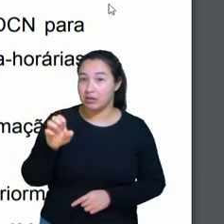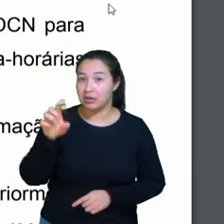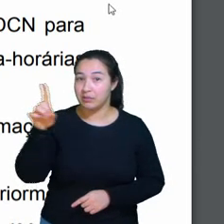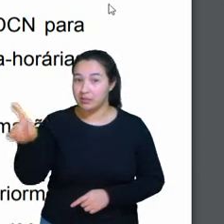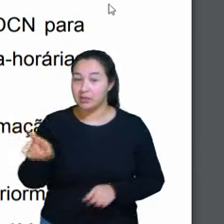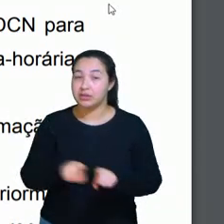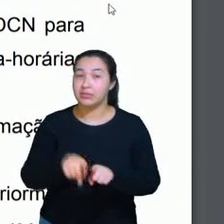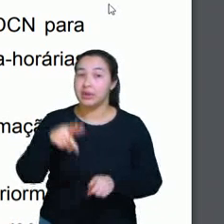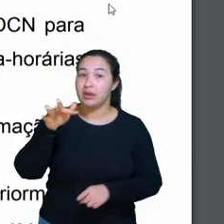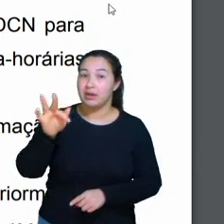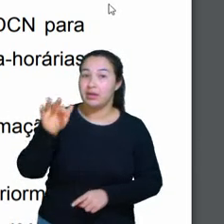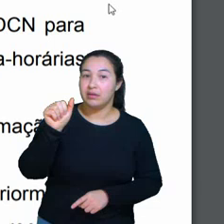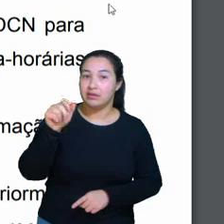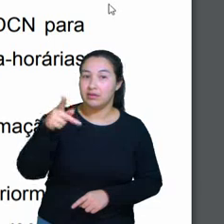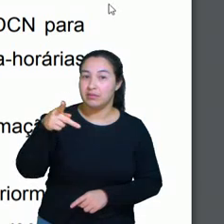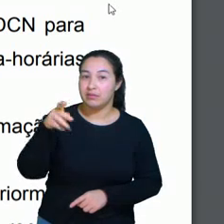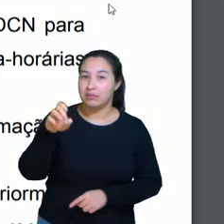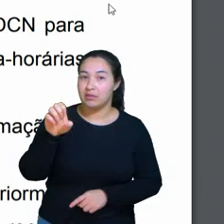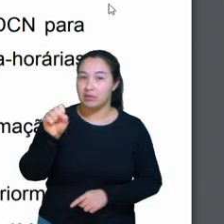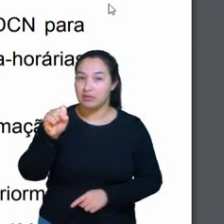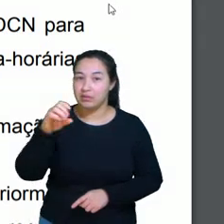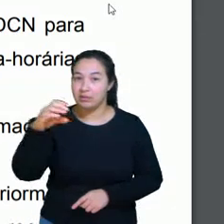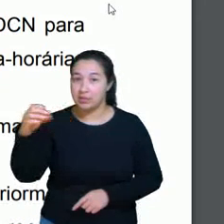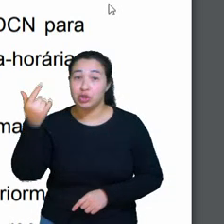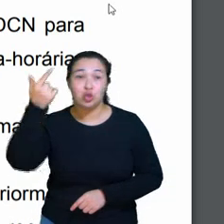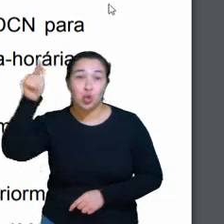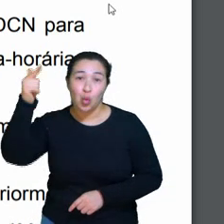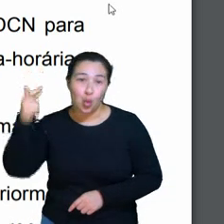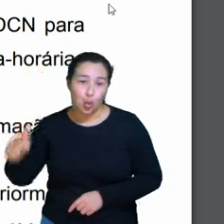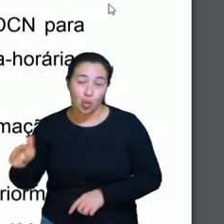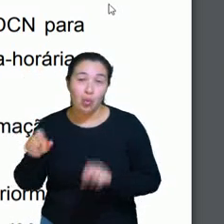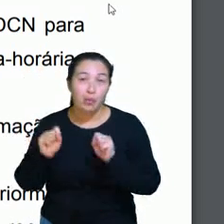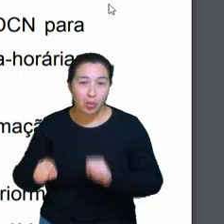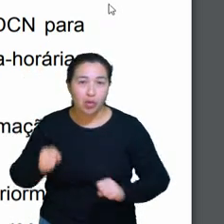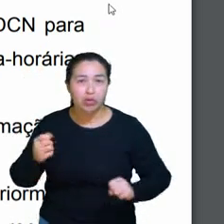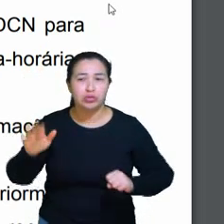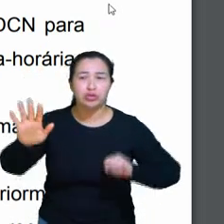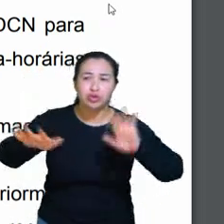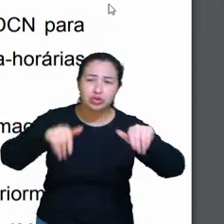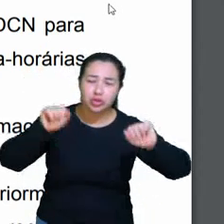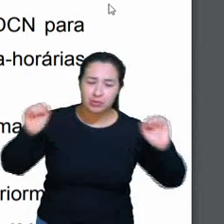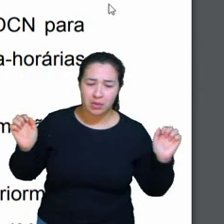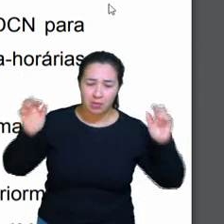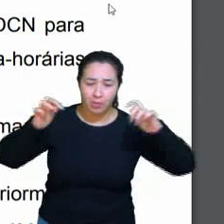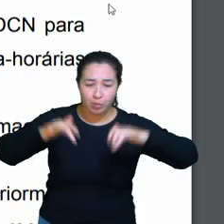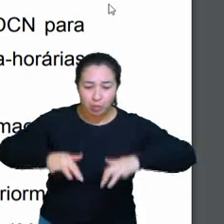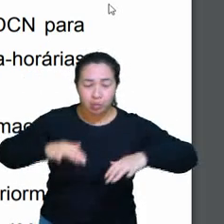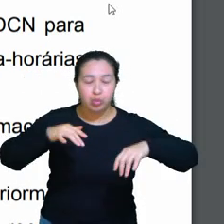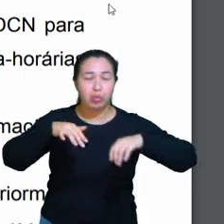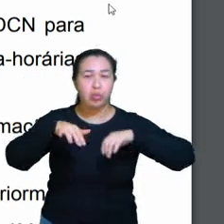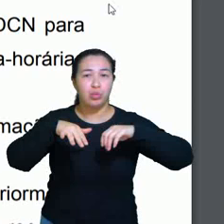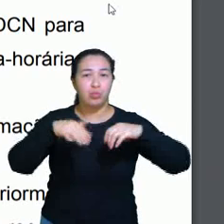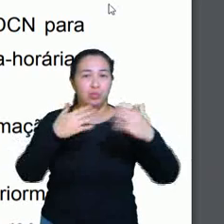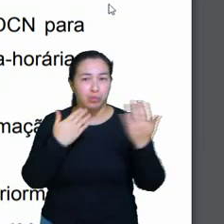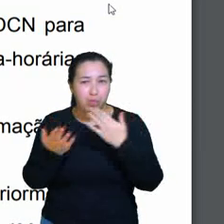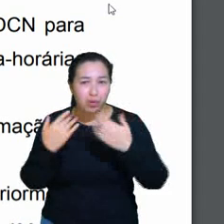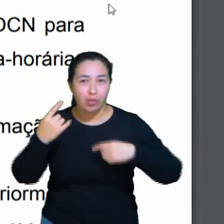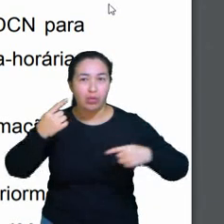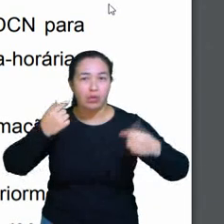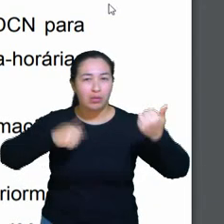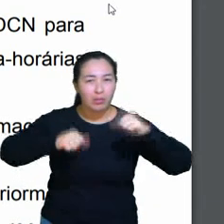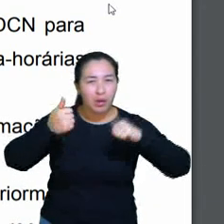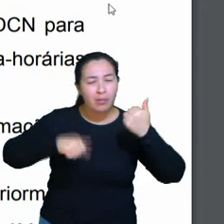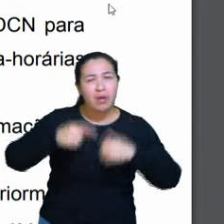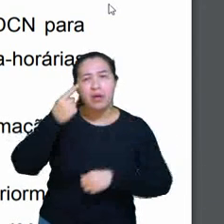pode ser que também há outras instâncias mas para debater construir propor e avaliar ações